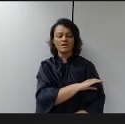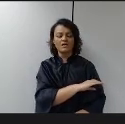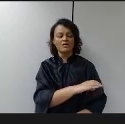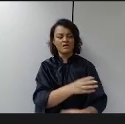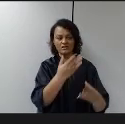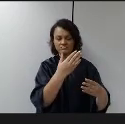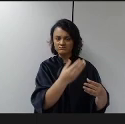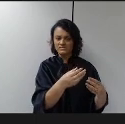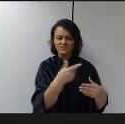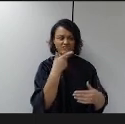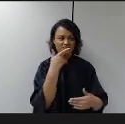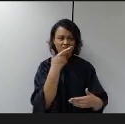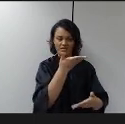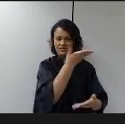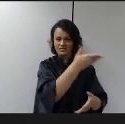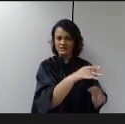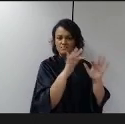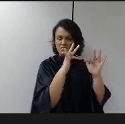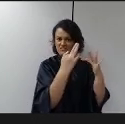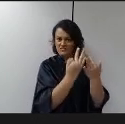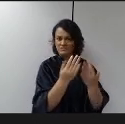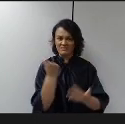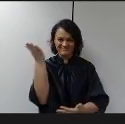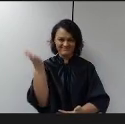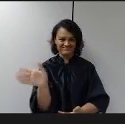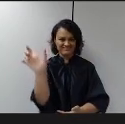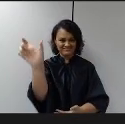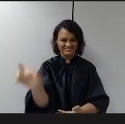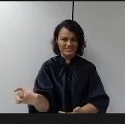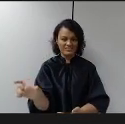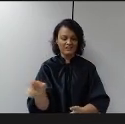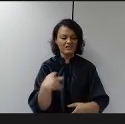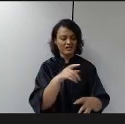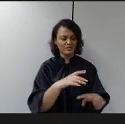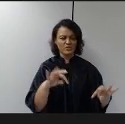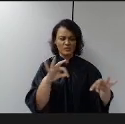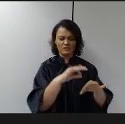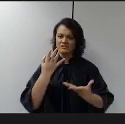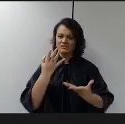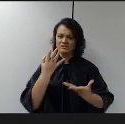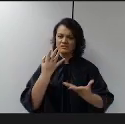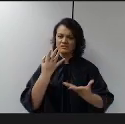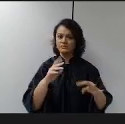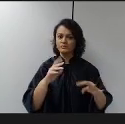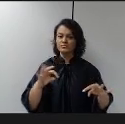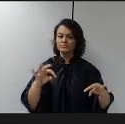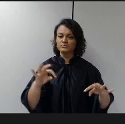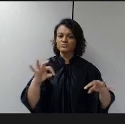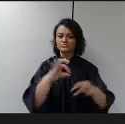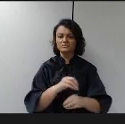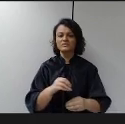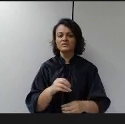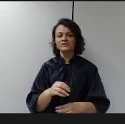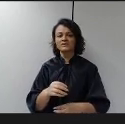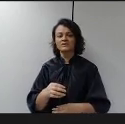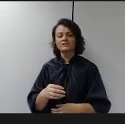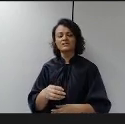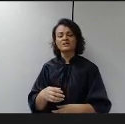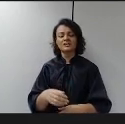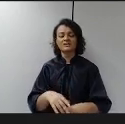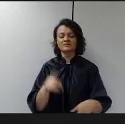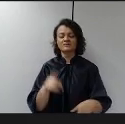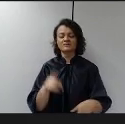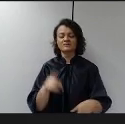as observações aqui feitas e que as duas